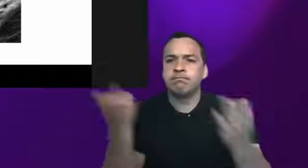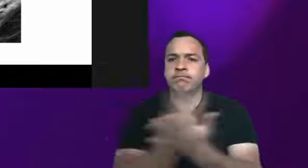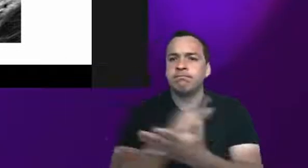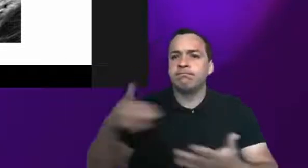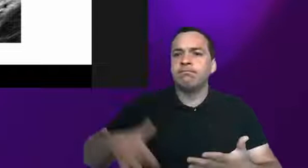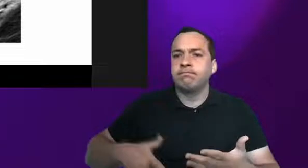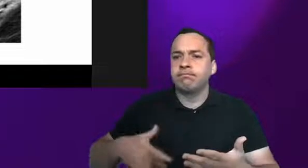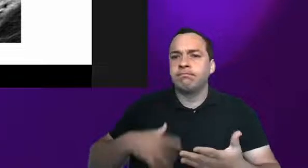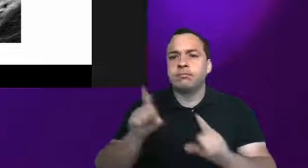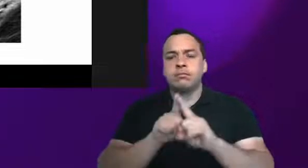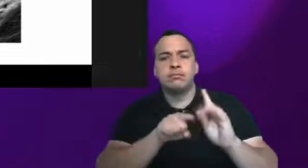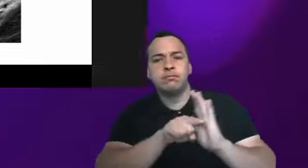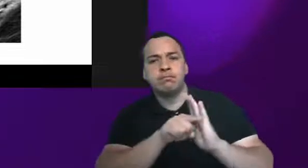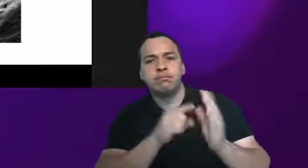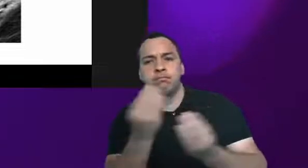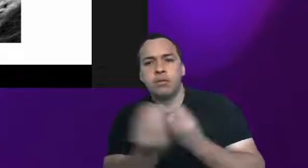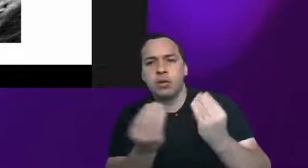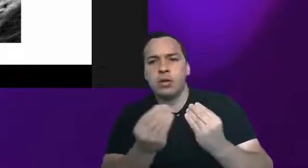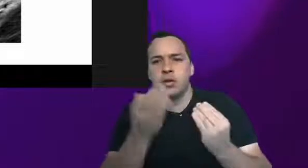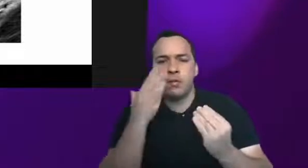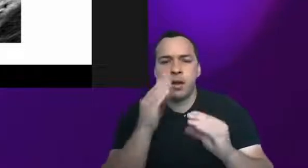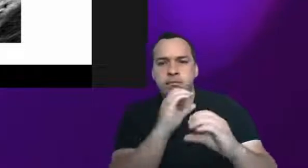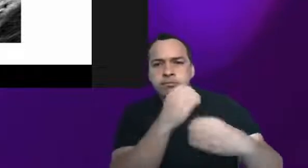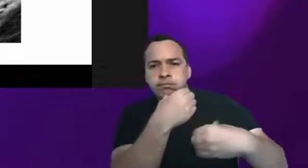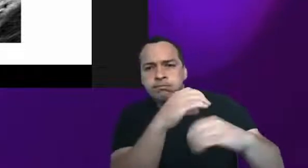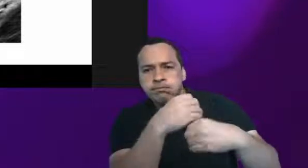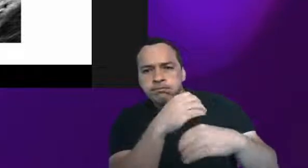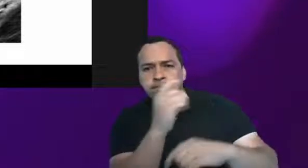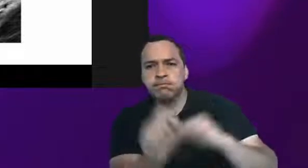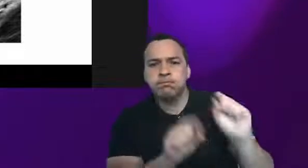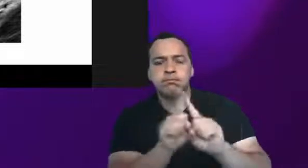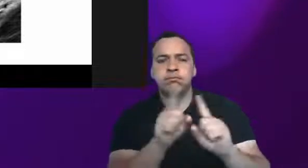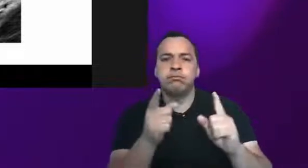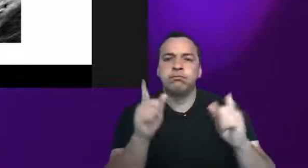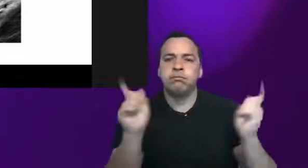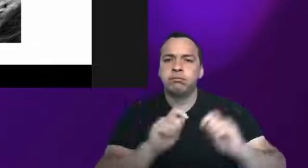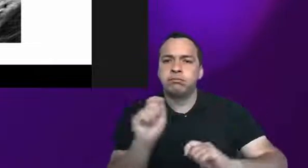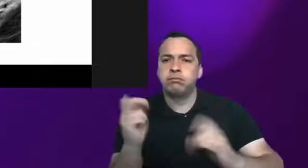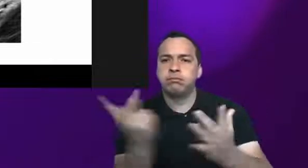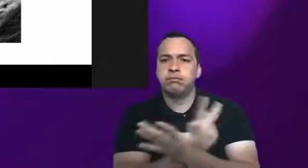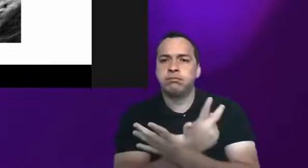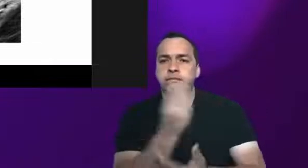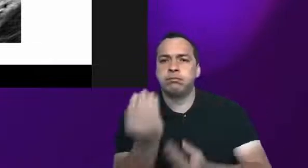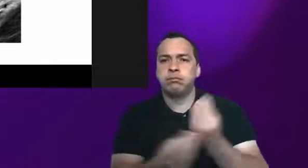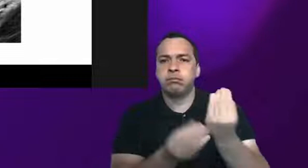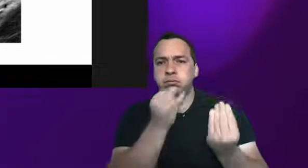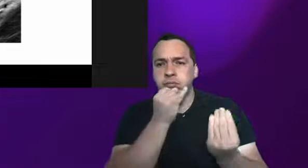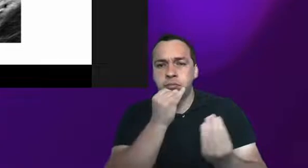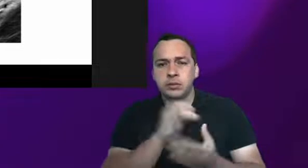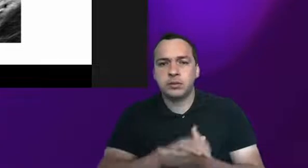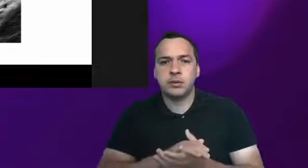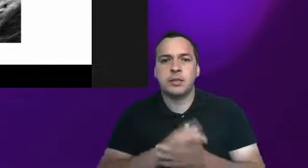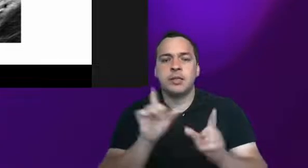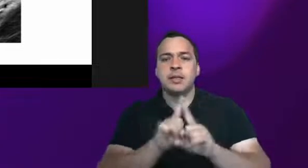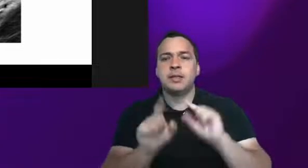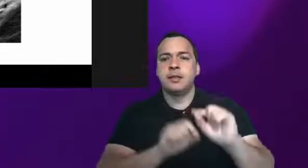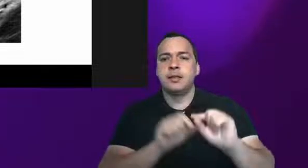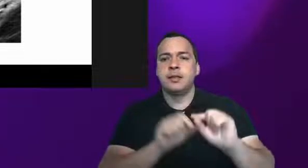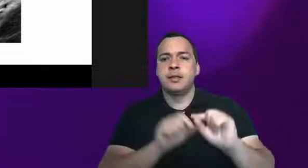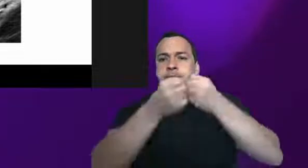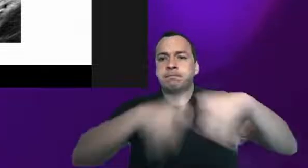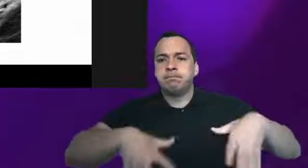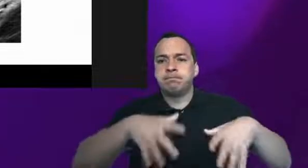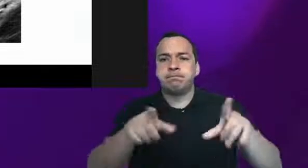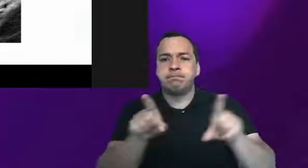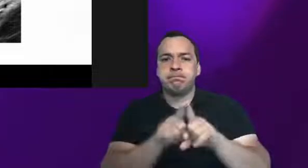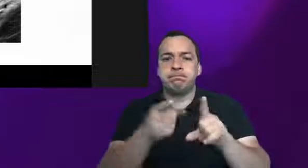tumor primário, portanto uma estratégia inversa. Podemos ter um doente com uma metástase volumosa e um tumor volumoso, uma carga